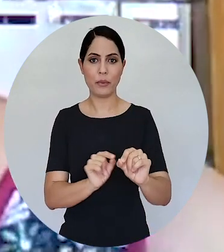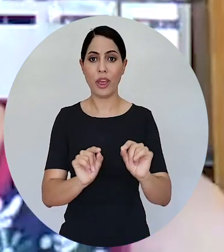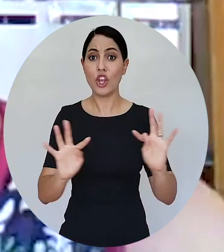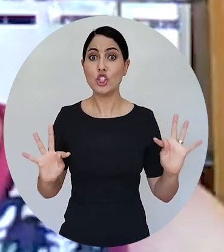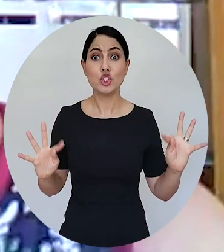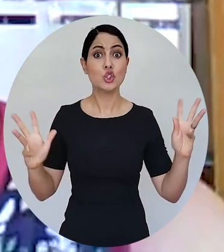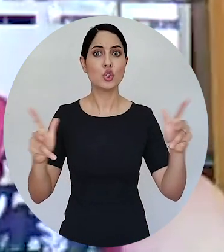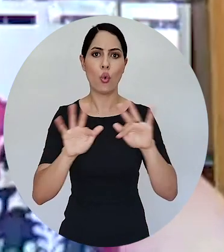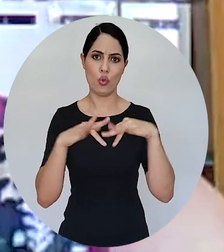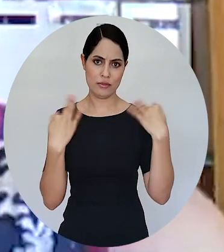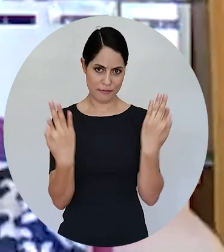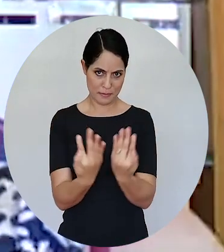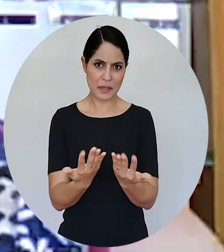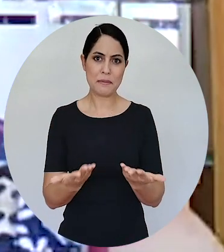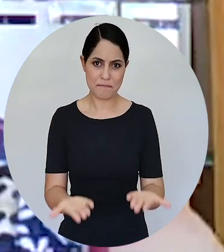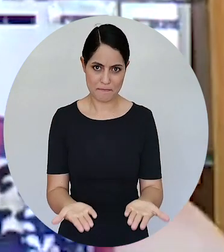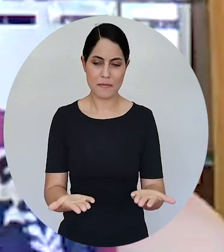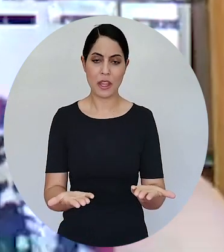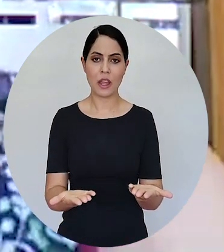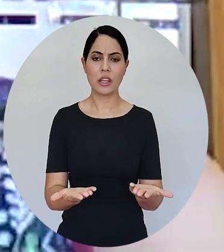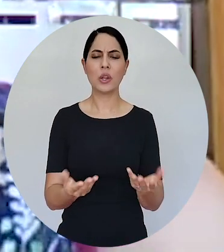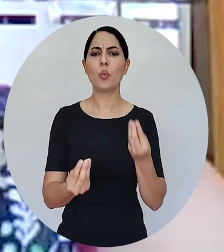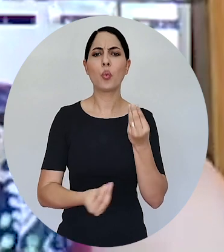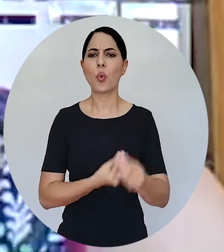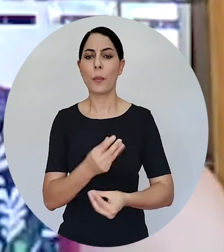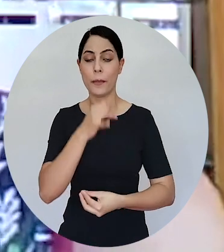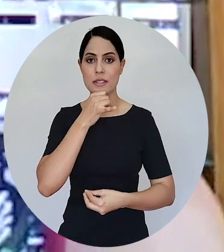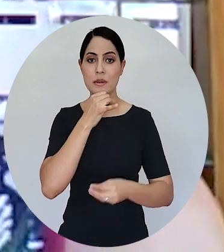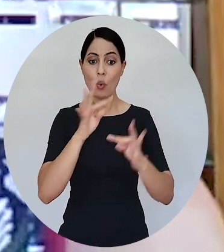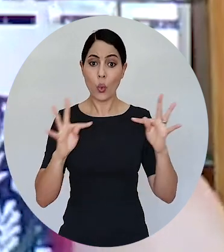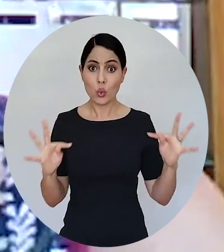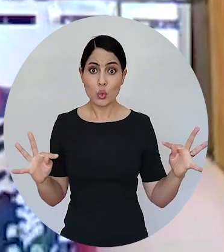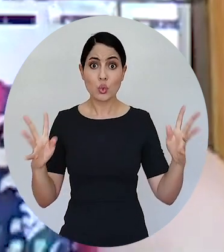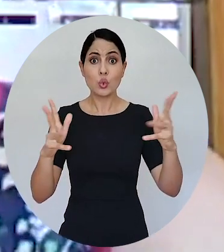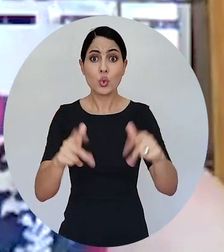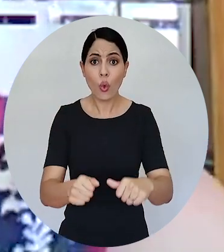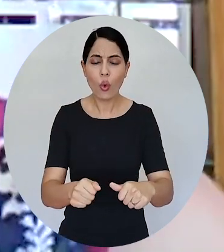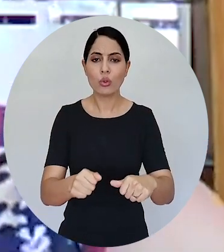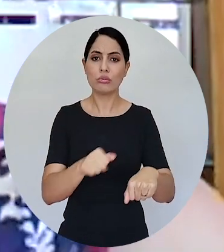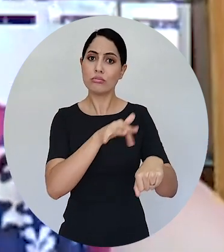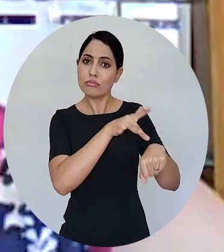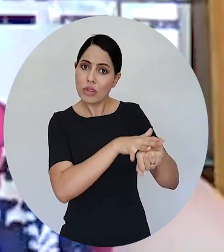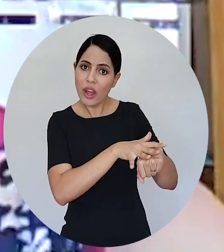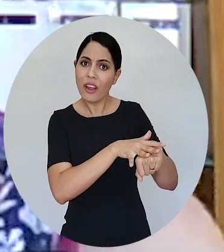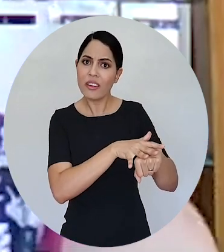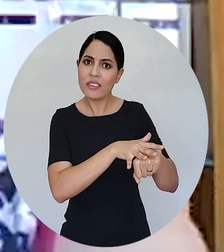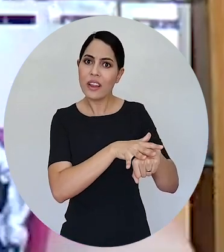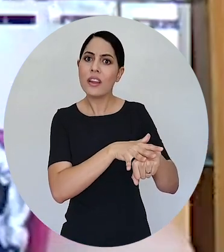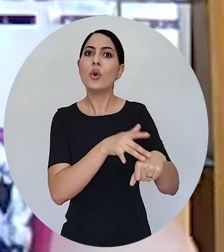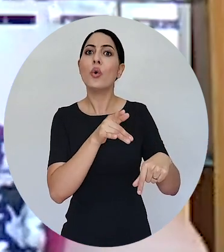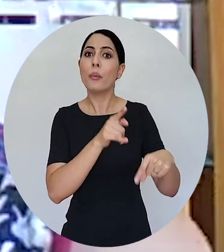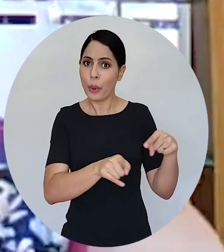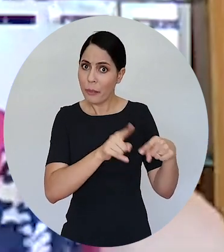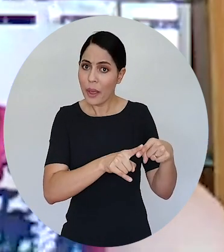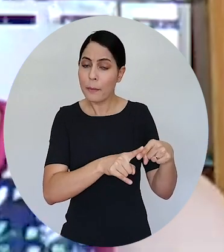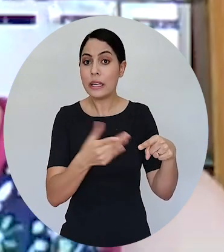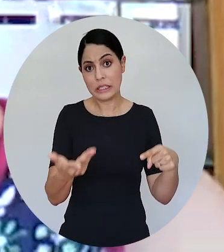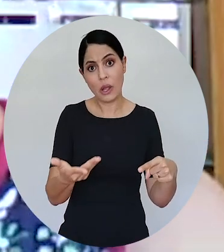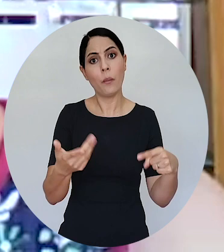um problema do todo, né? O todo está doente e o todo precisa ser